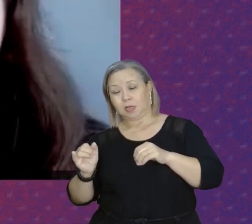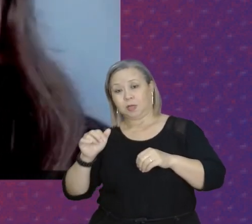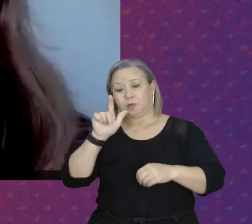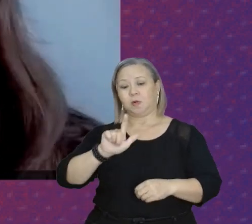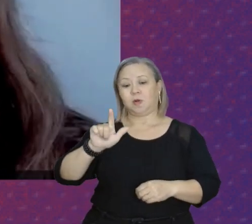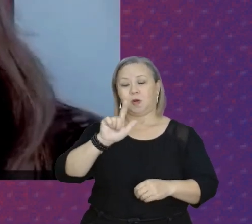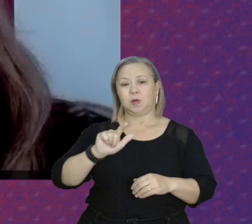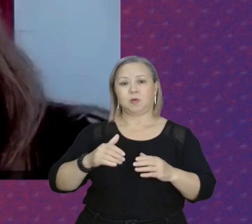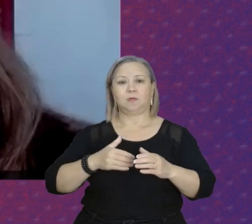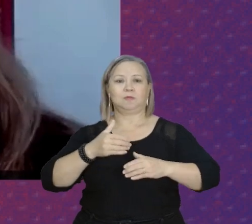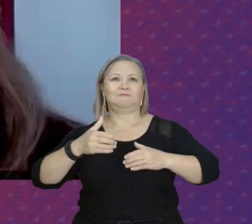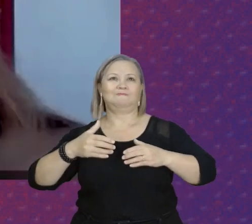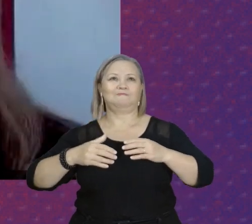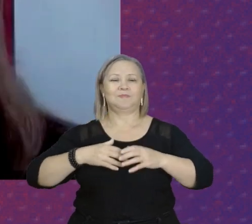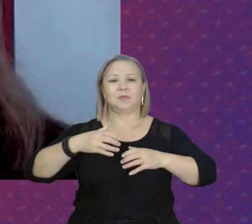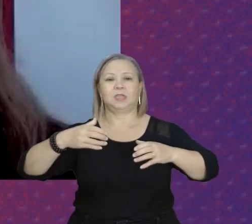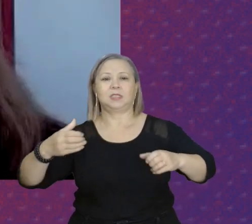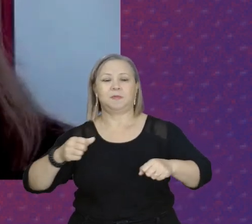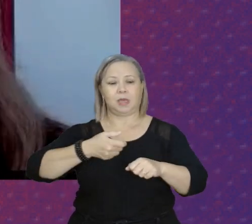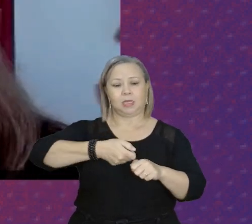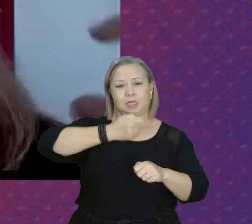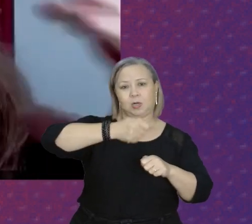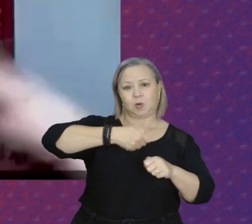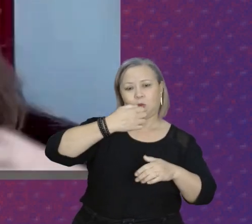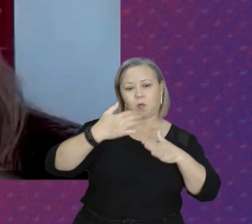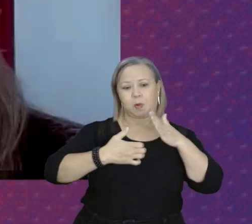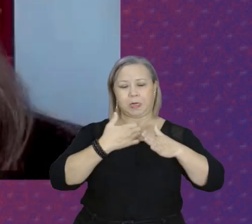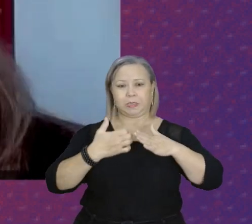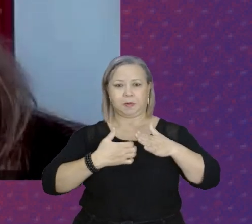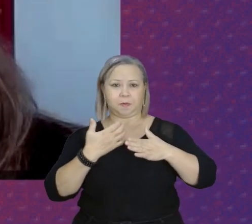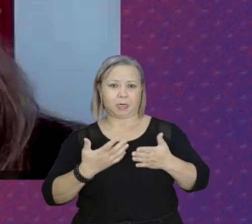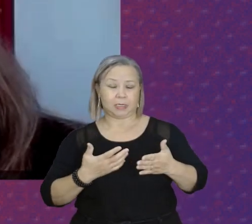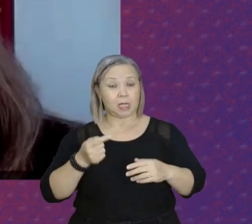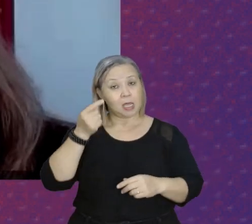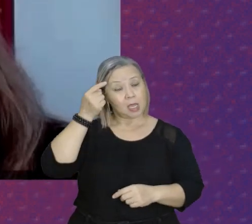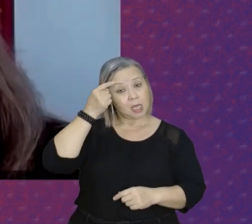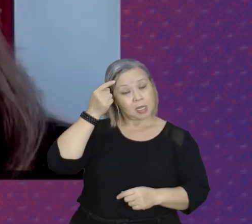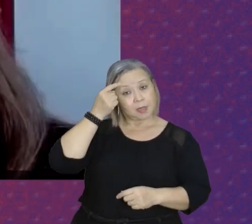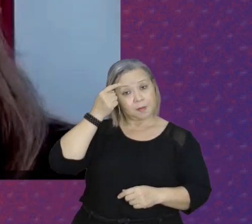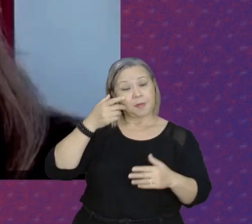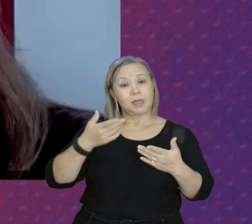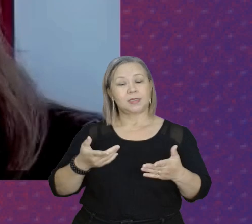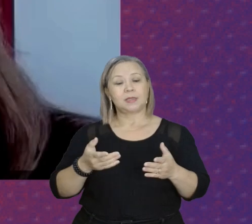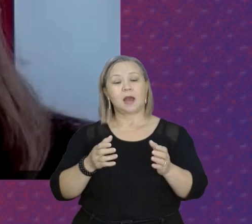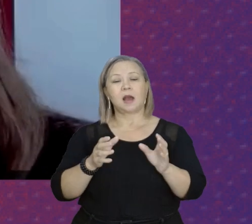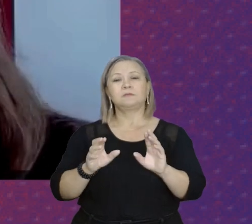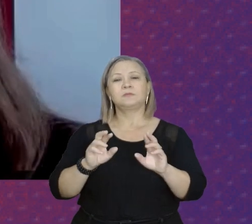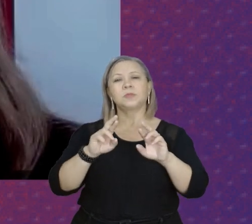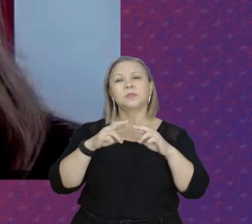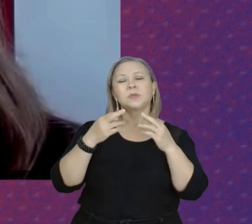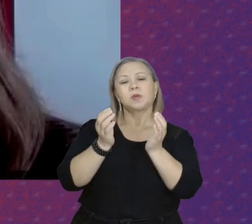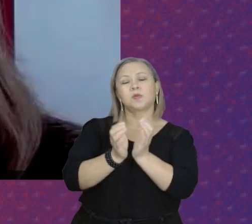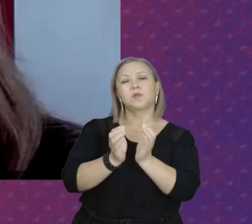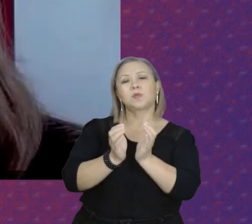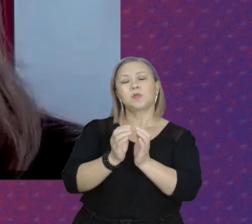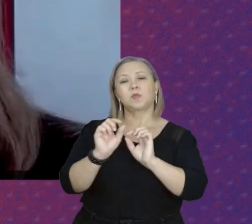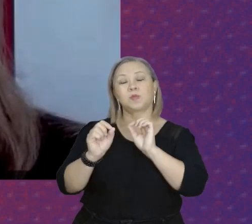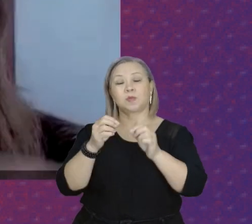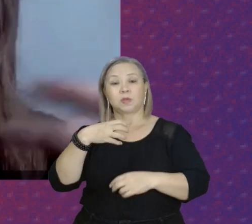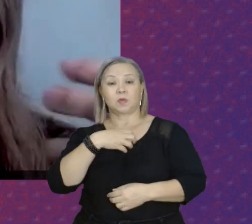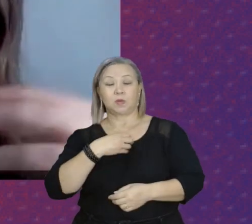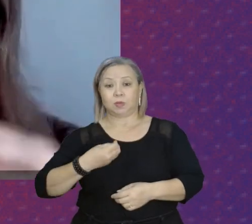crescimento e lucro para as grandes empresas e pensar no conjunto das condições de vida das pessoas,